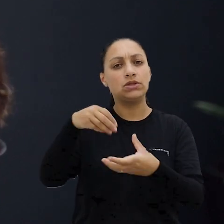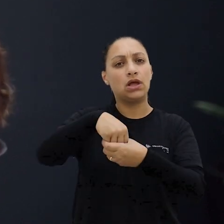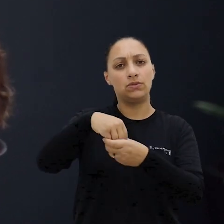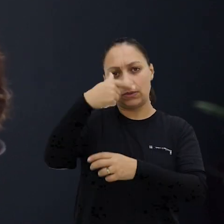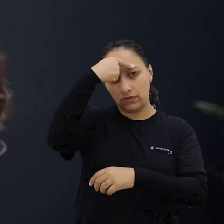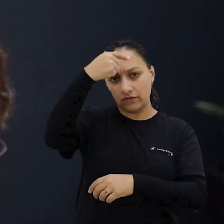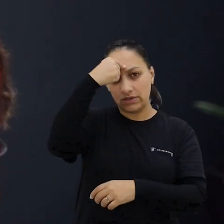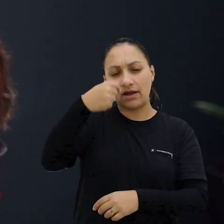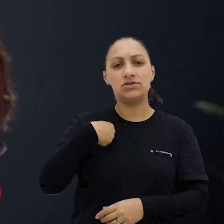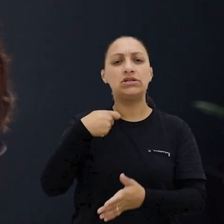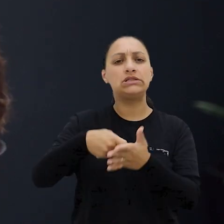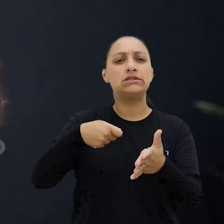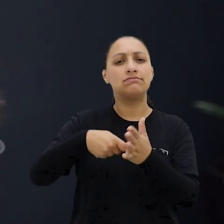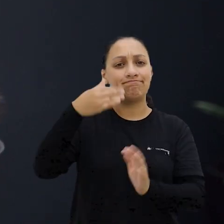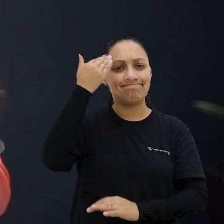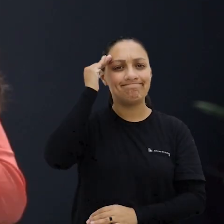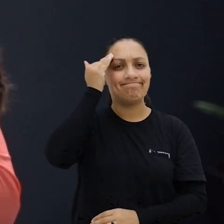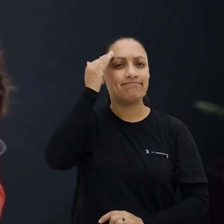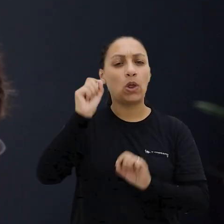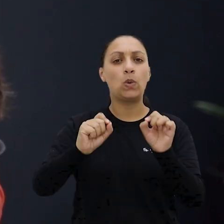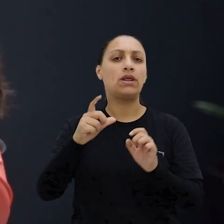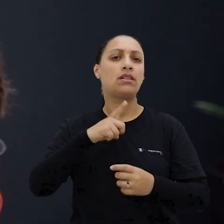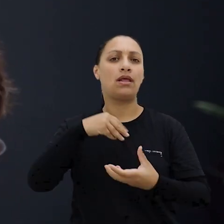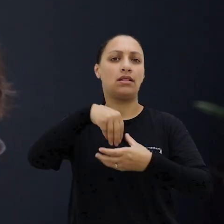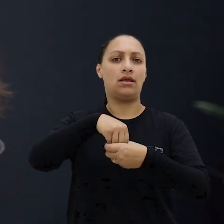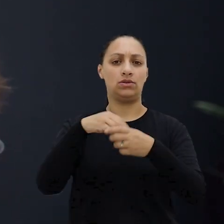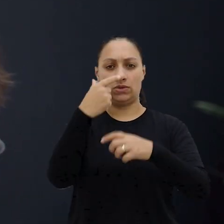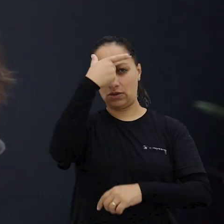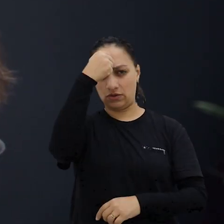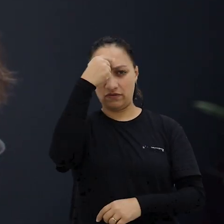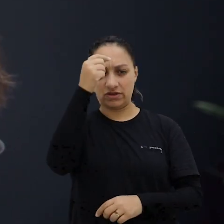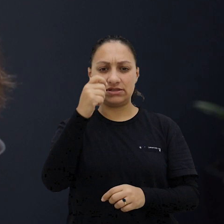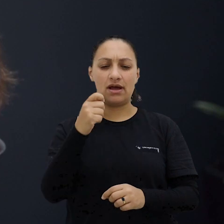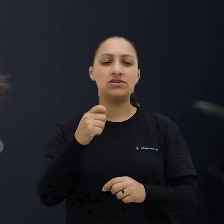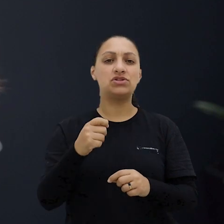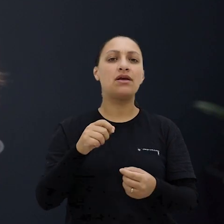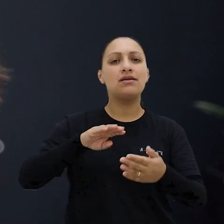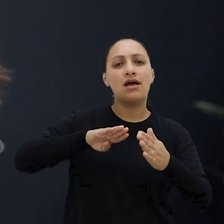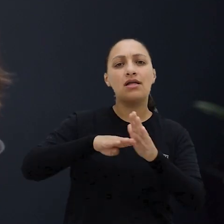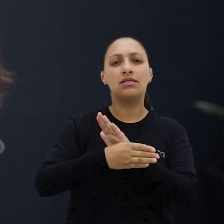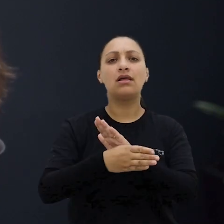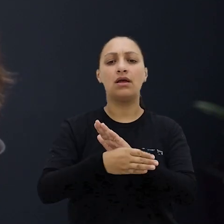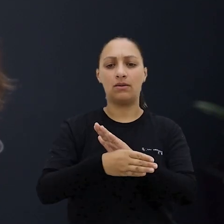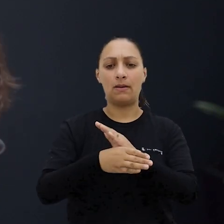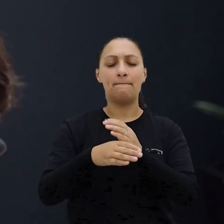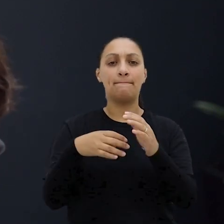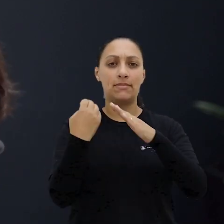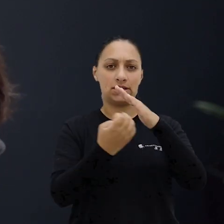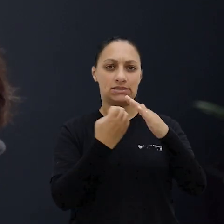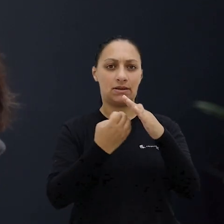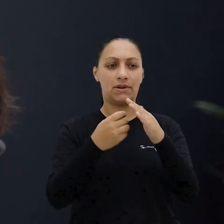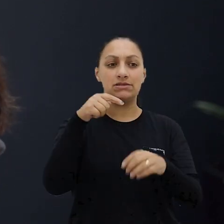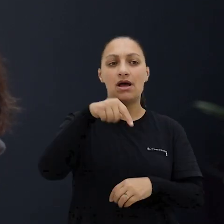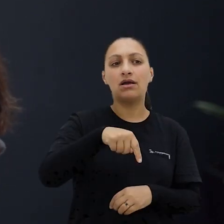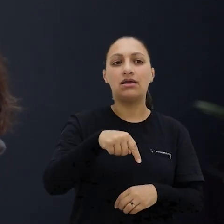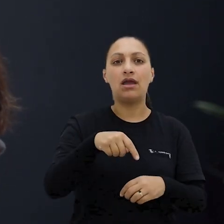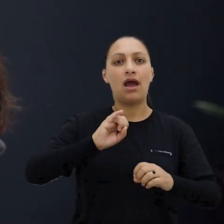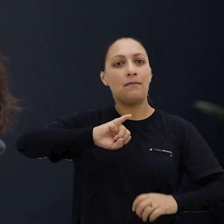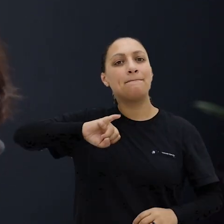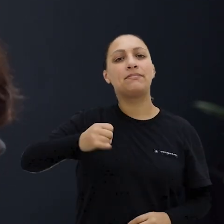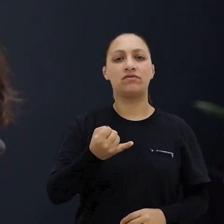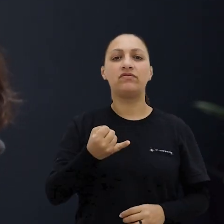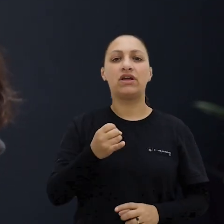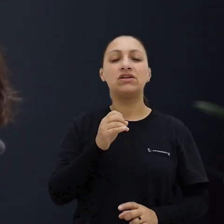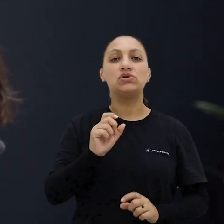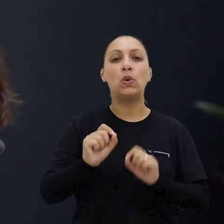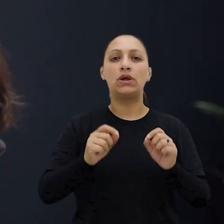o contrário, né? De entender o que a gente tem na universidade e tentar adequar para o que as empresas aqui do